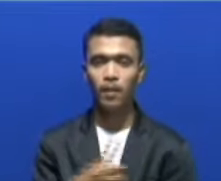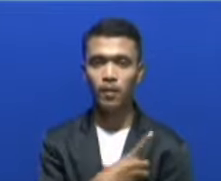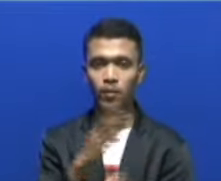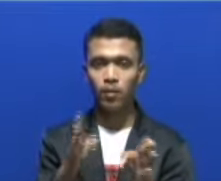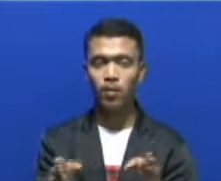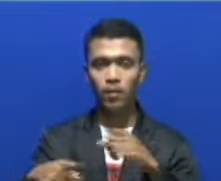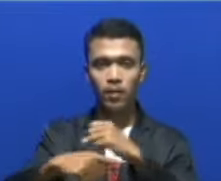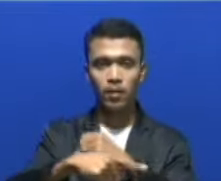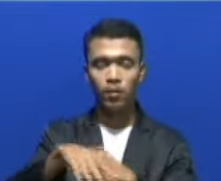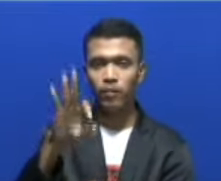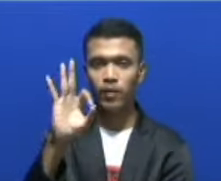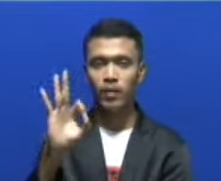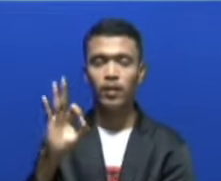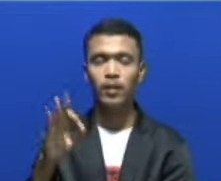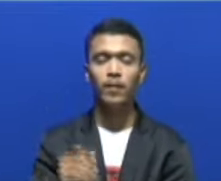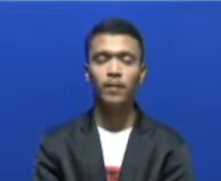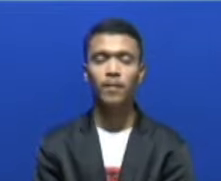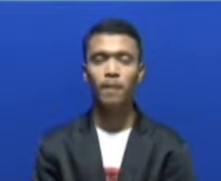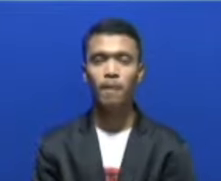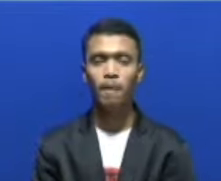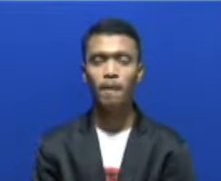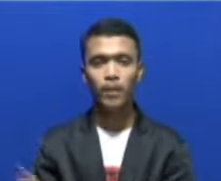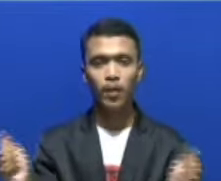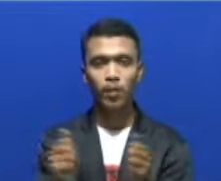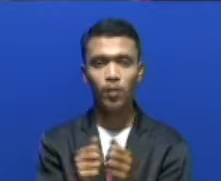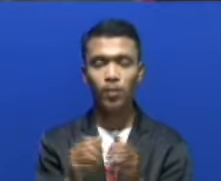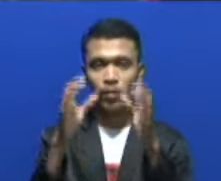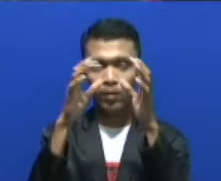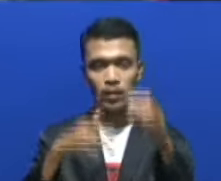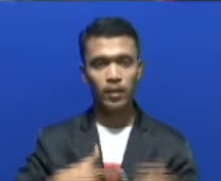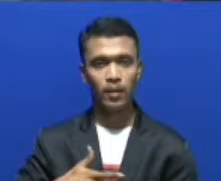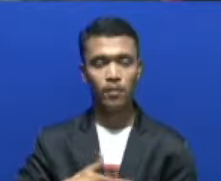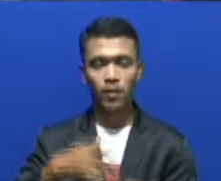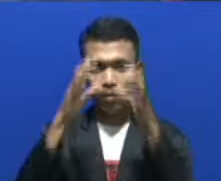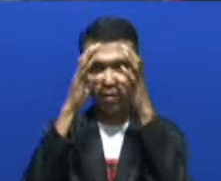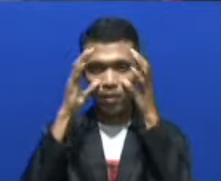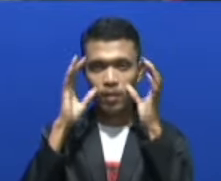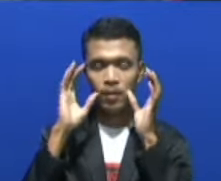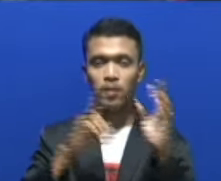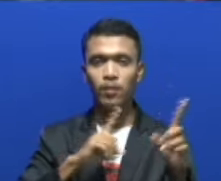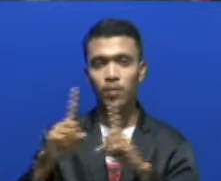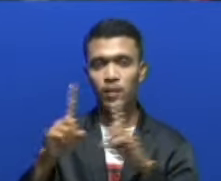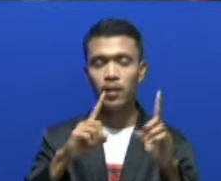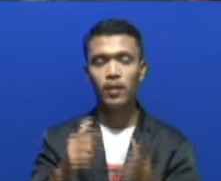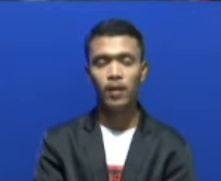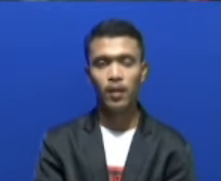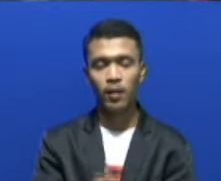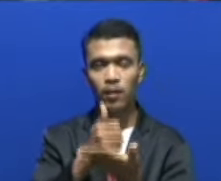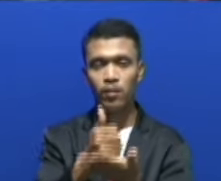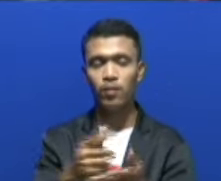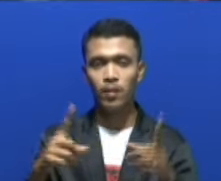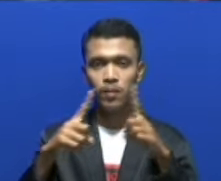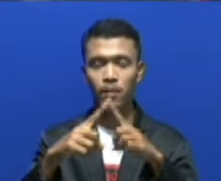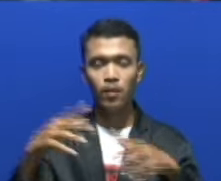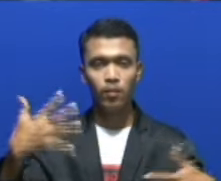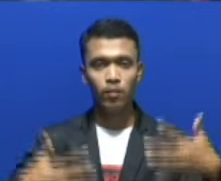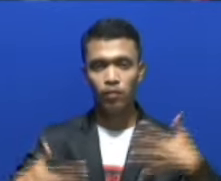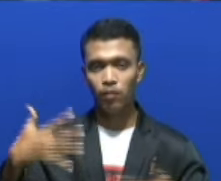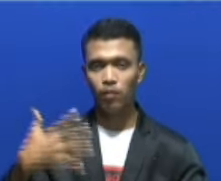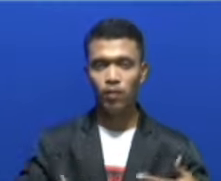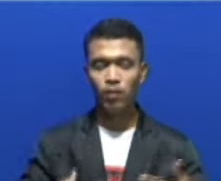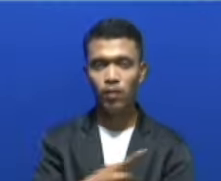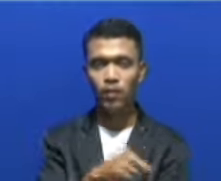Fretilin, David Dias Ximenez Mandate, o sentimento triste conta, saudoso contribui macaje bafundo libertação